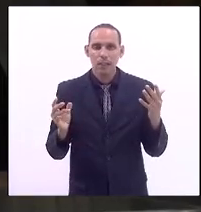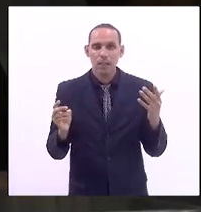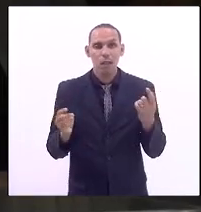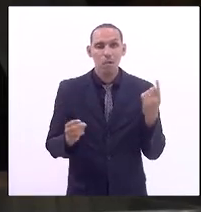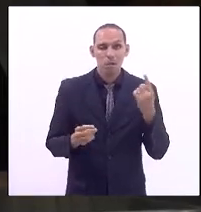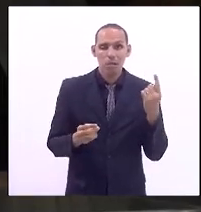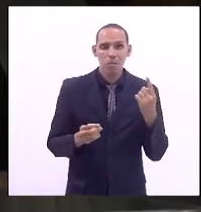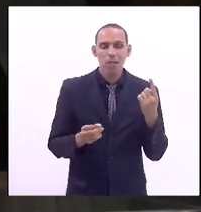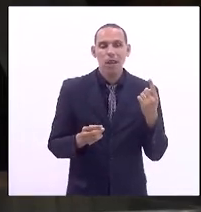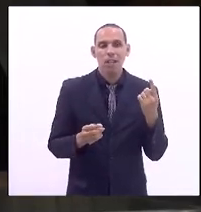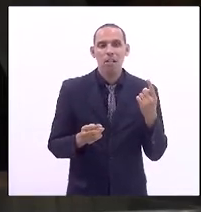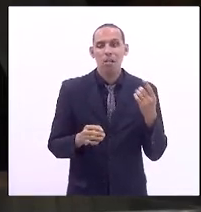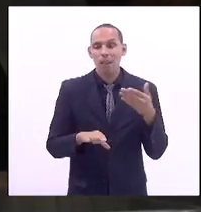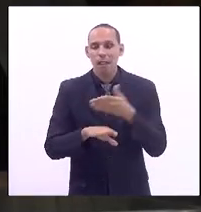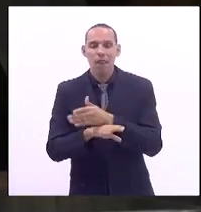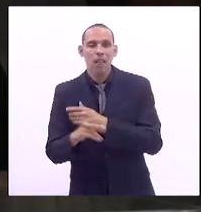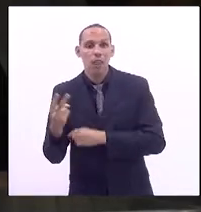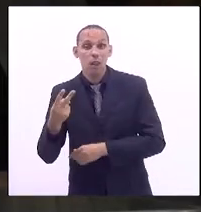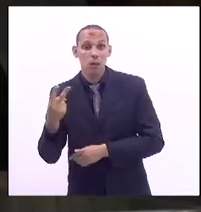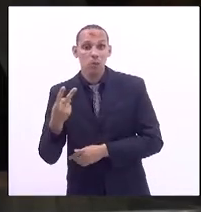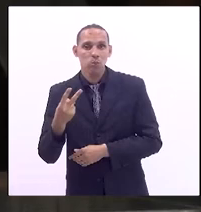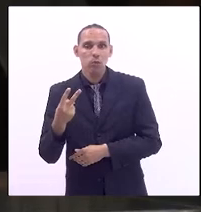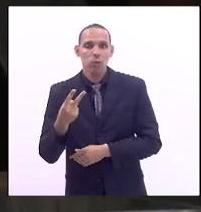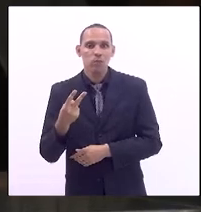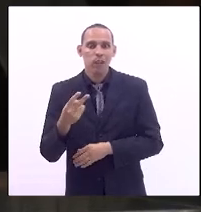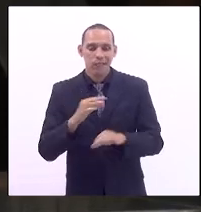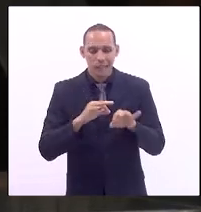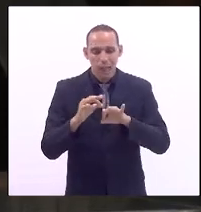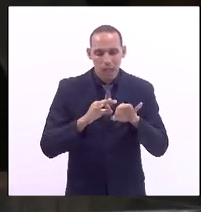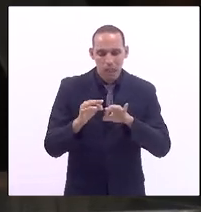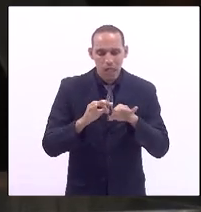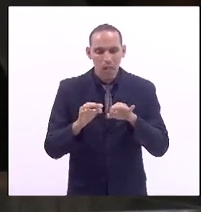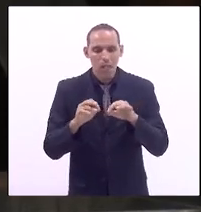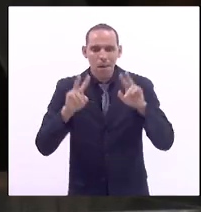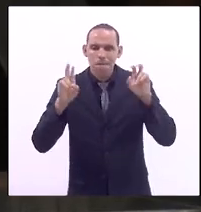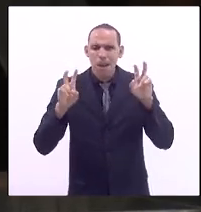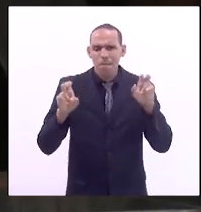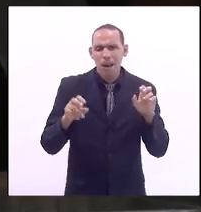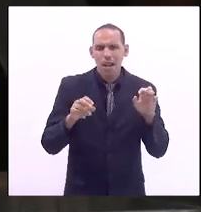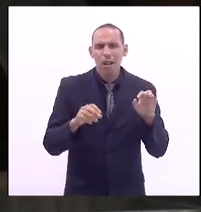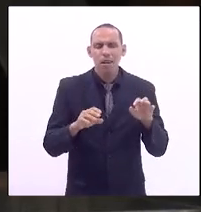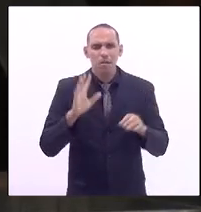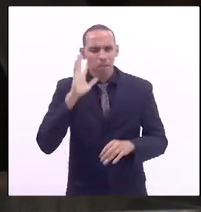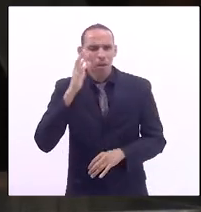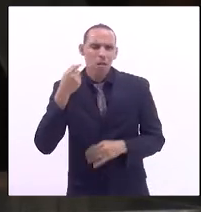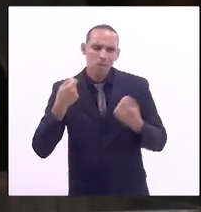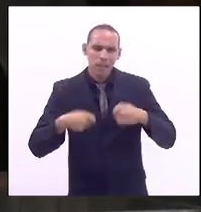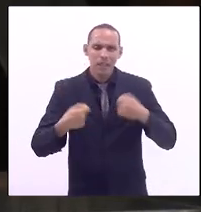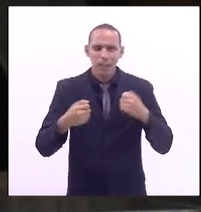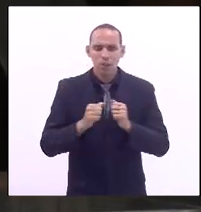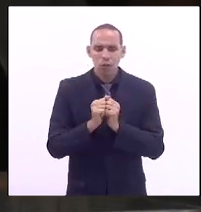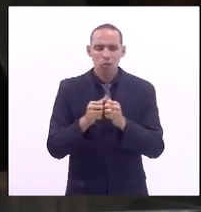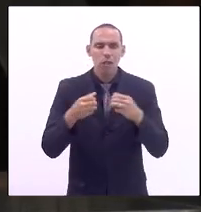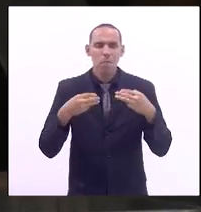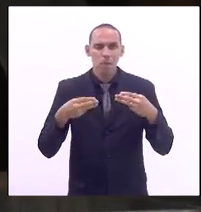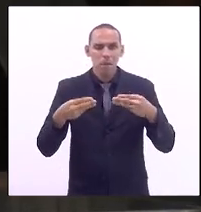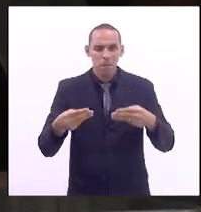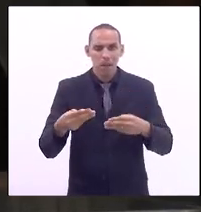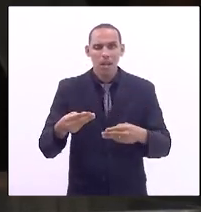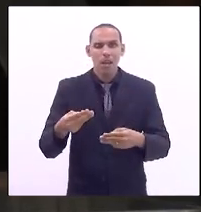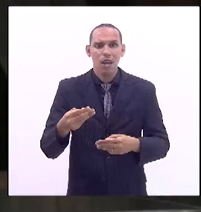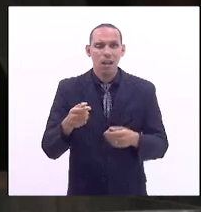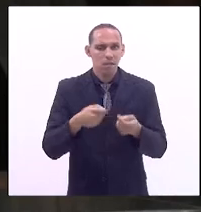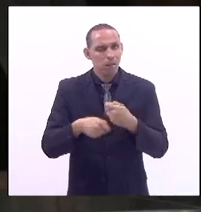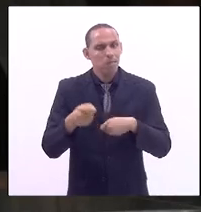está em processo de entrada no segundo com ainda questões a serem resolvidas o ministério da economia e mais do que